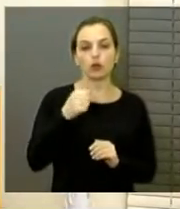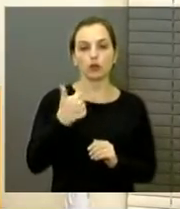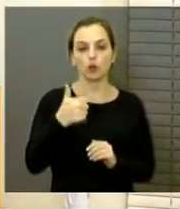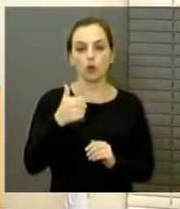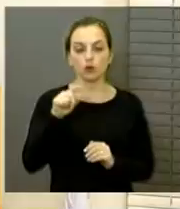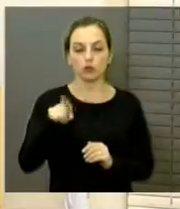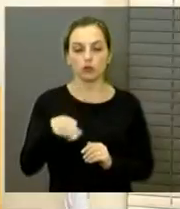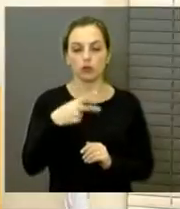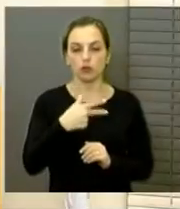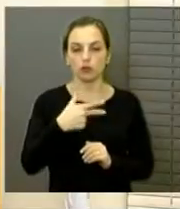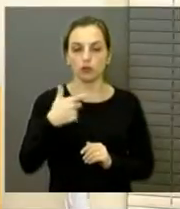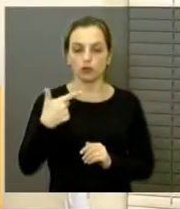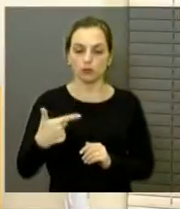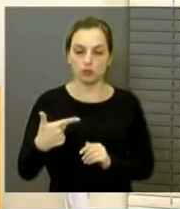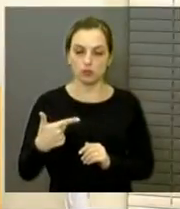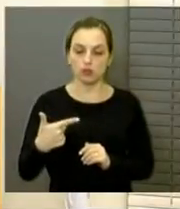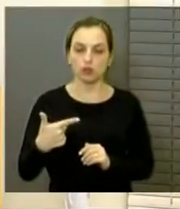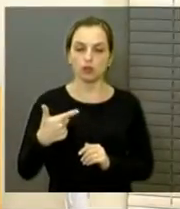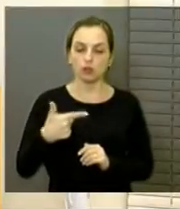11,26%, de esgoto